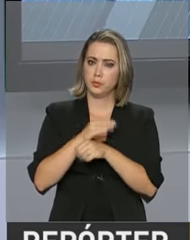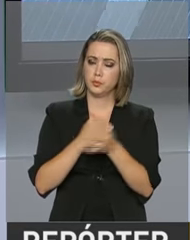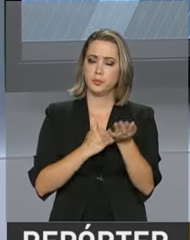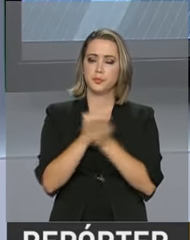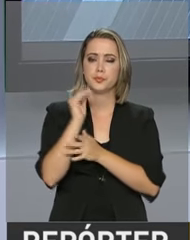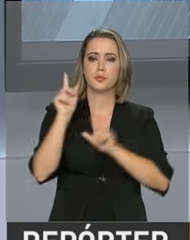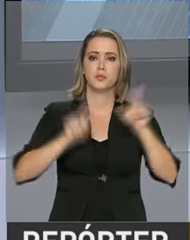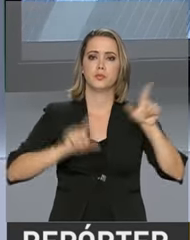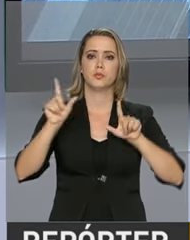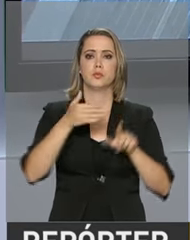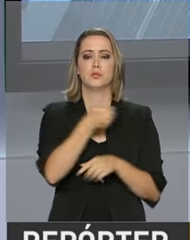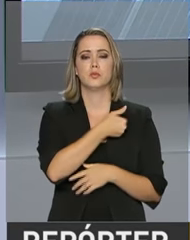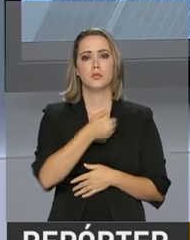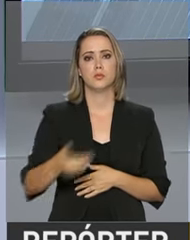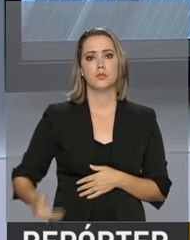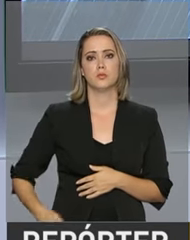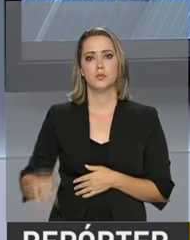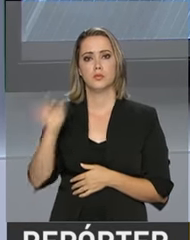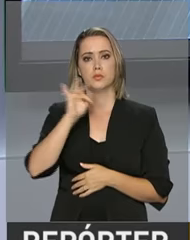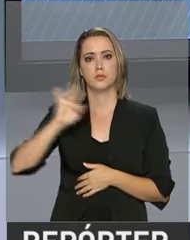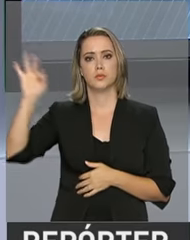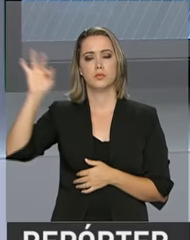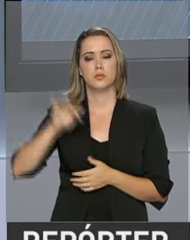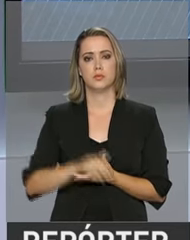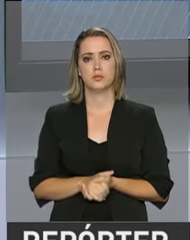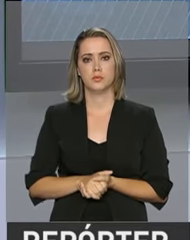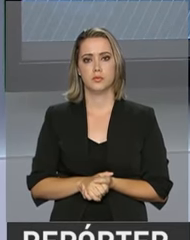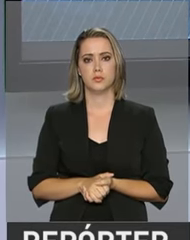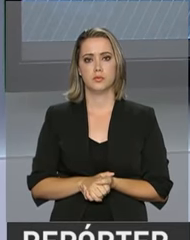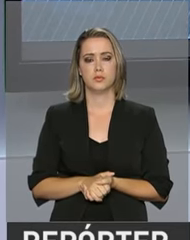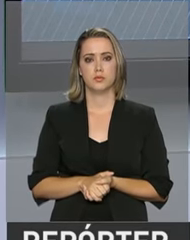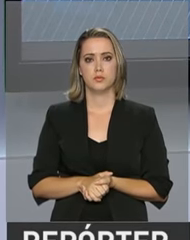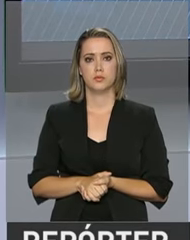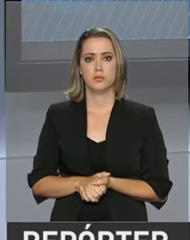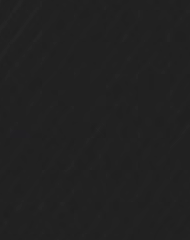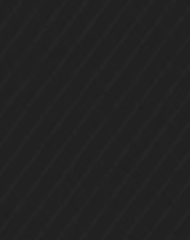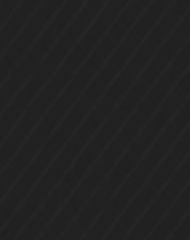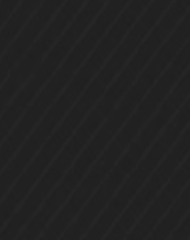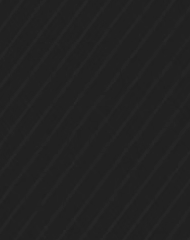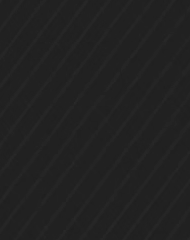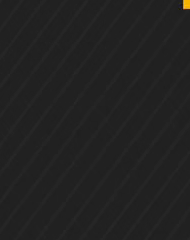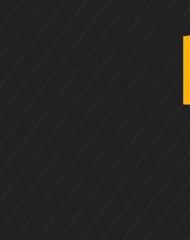você continue com a gente aqui na nbr a tv do governo federal